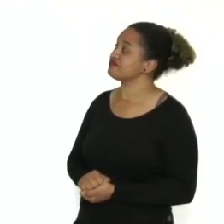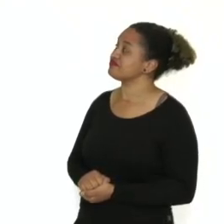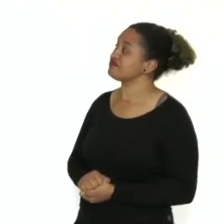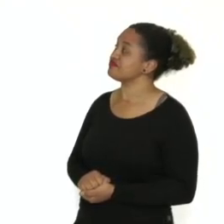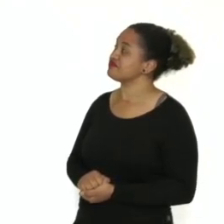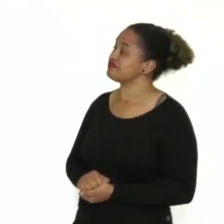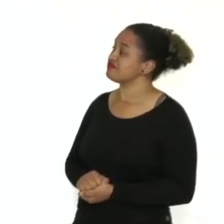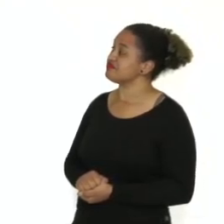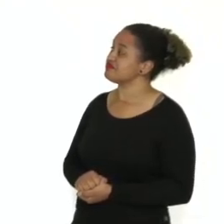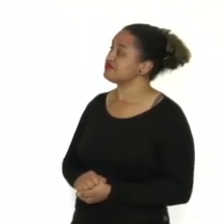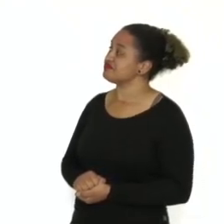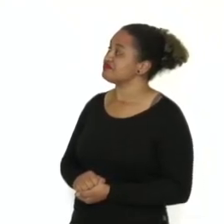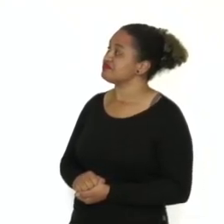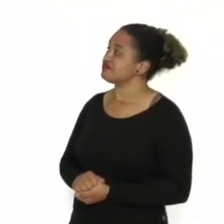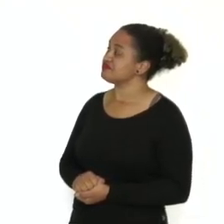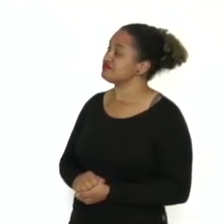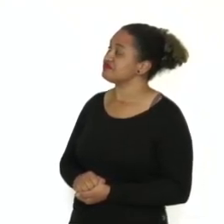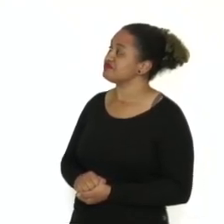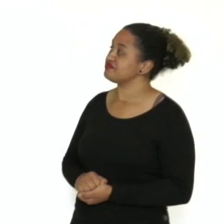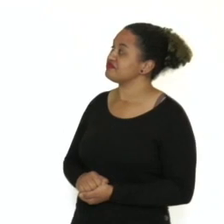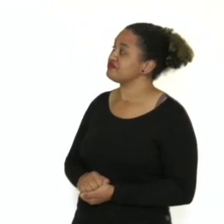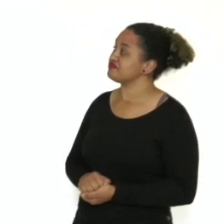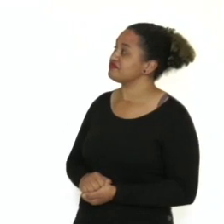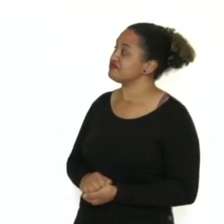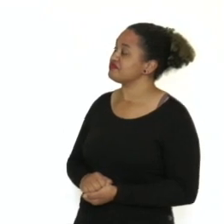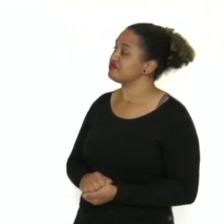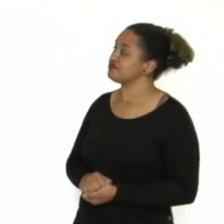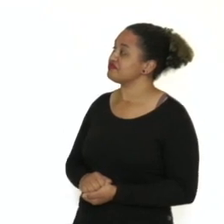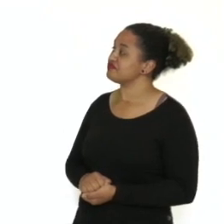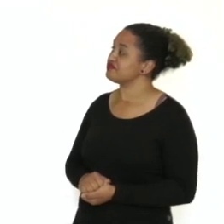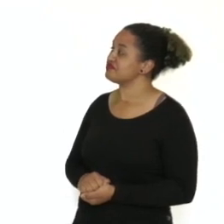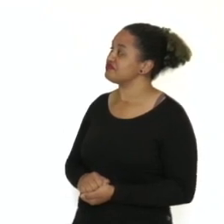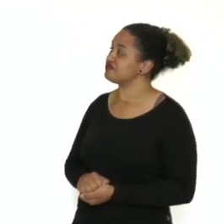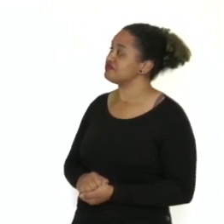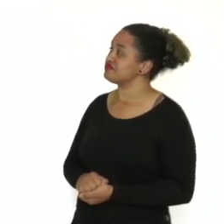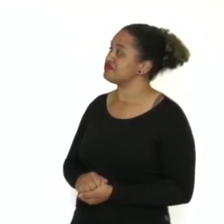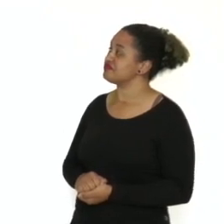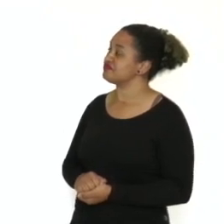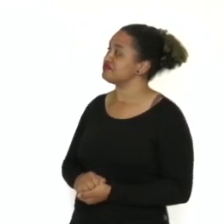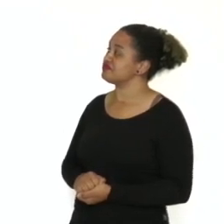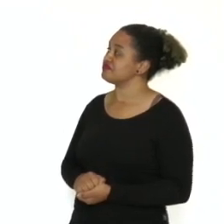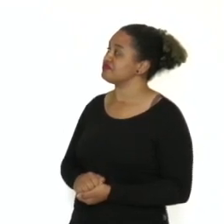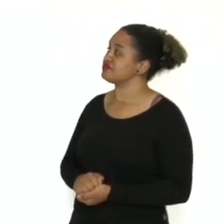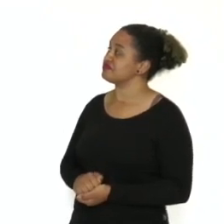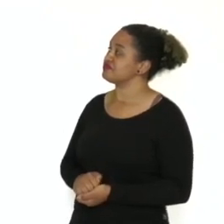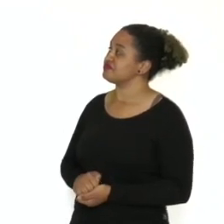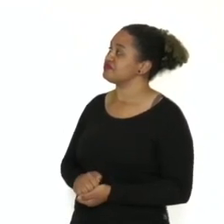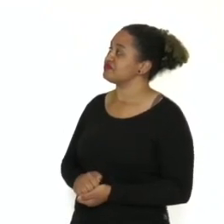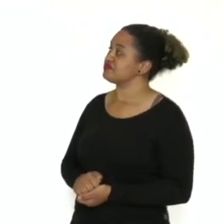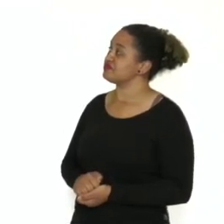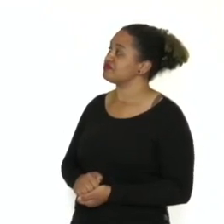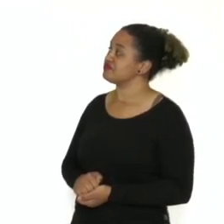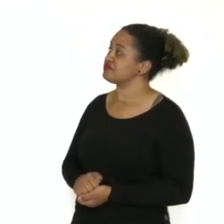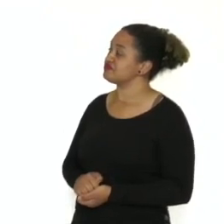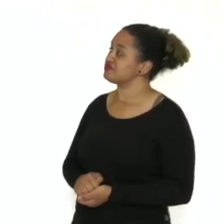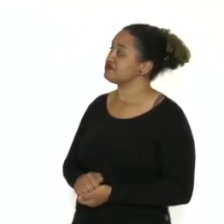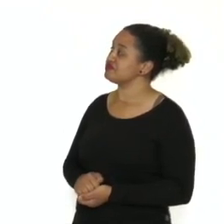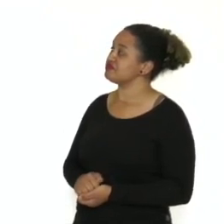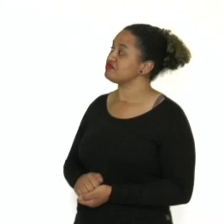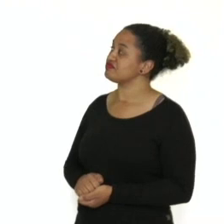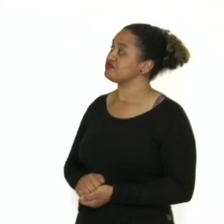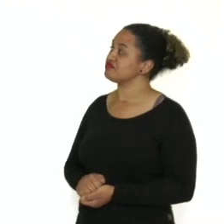maiores redes de livraria do país entraram com pedidos de recuperação judicial na justiça,